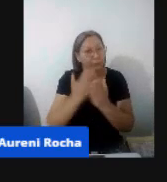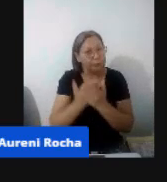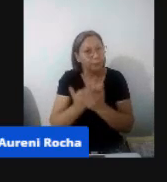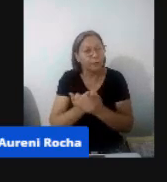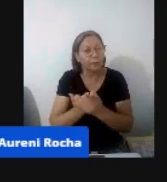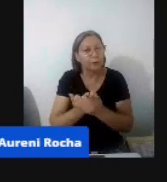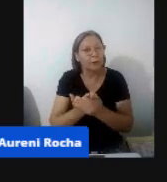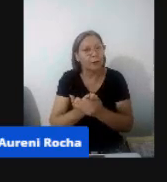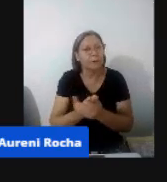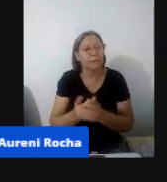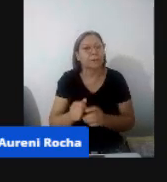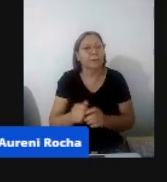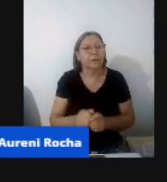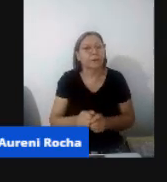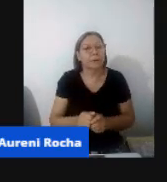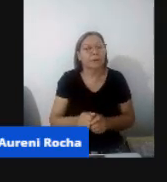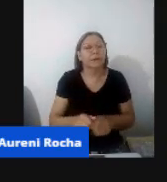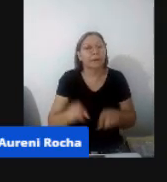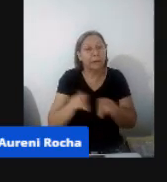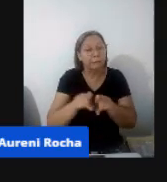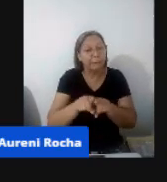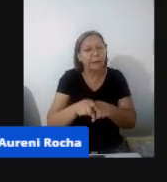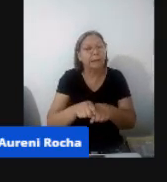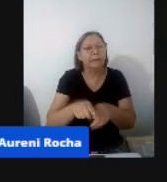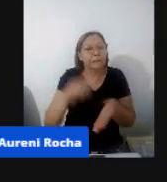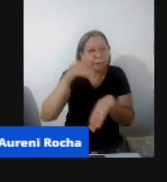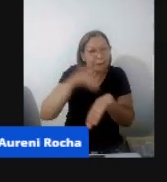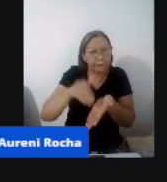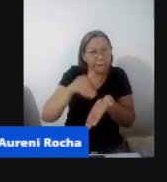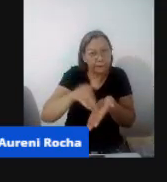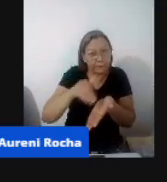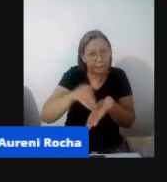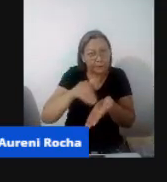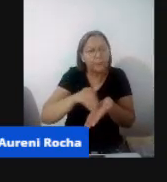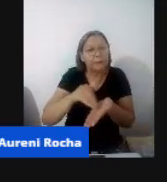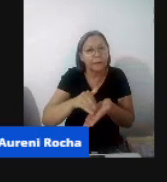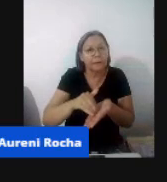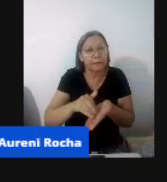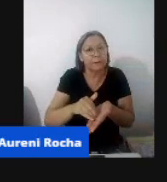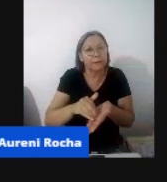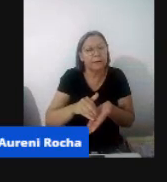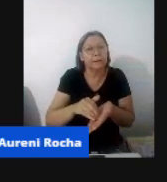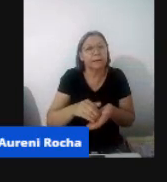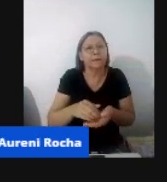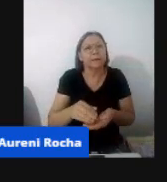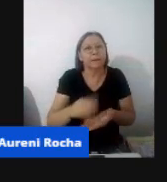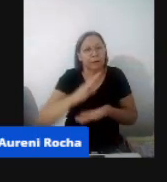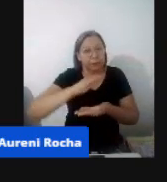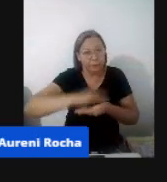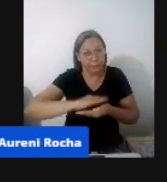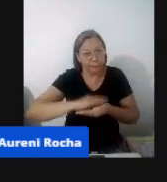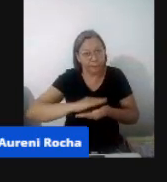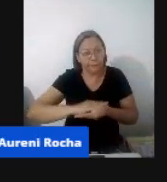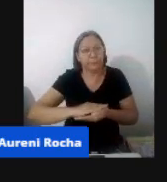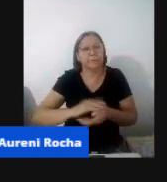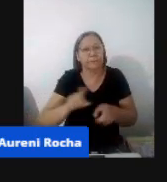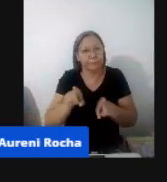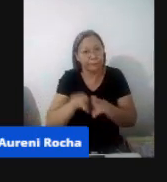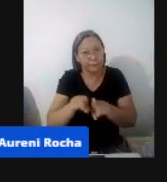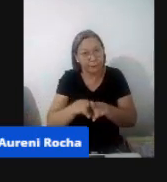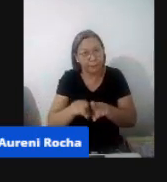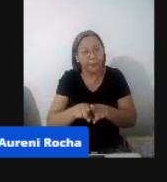vai chegar também para nós aqui na Secretaria da Educação, como chega alguns casos de vez em quando. E isso